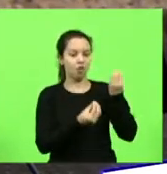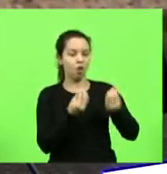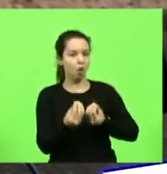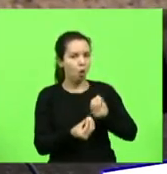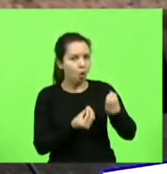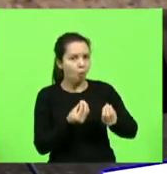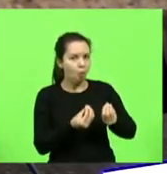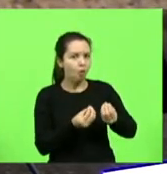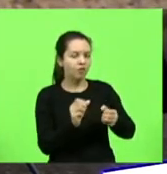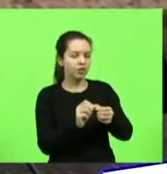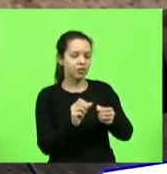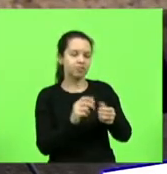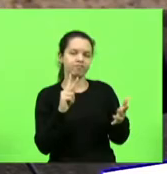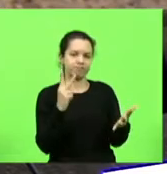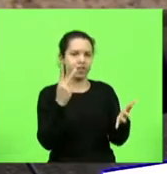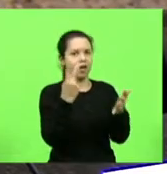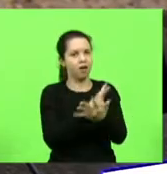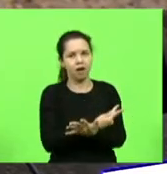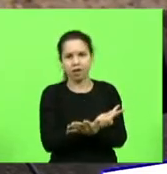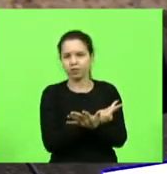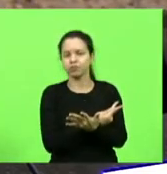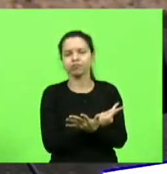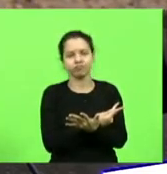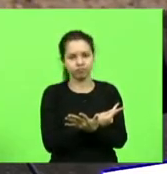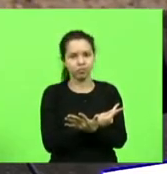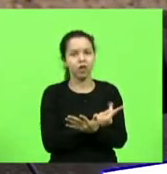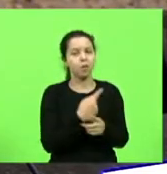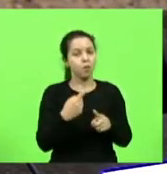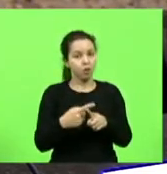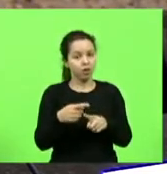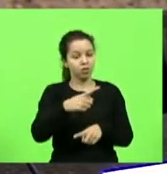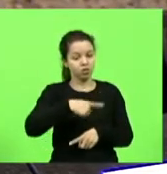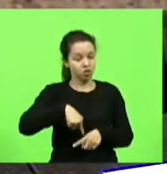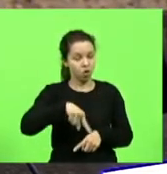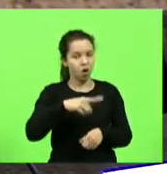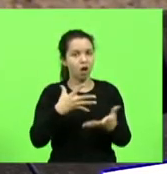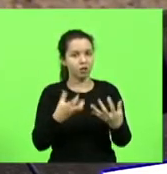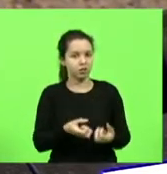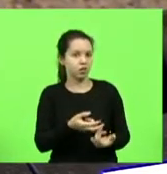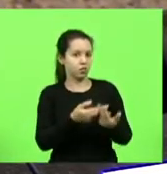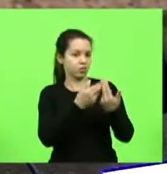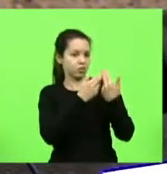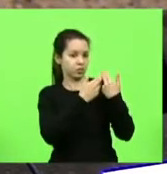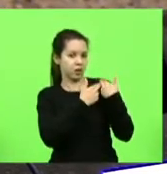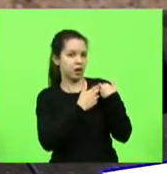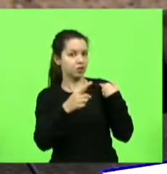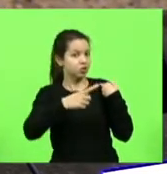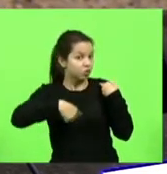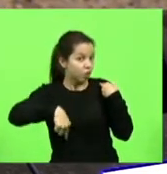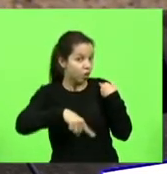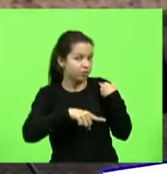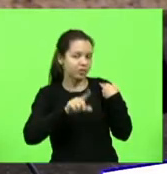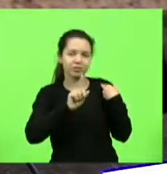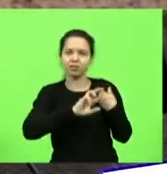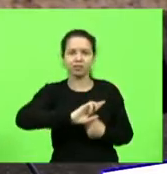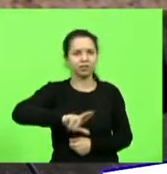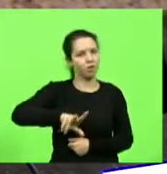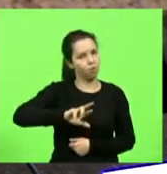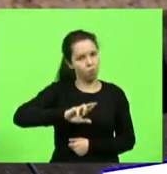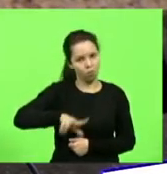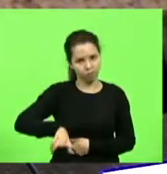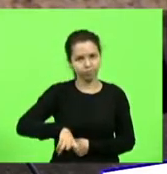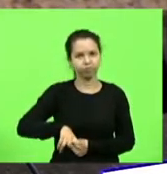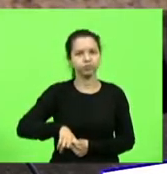errada. Nós estamos assumindo uma responsabilidade que não deveria ser nossa, que não é nossa, com